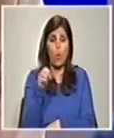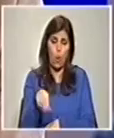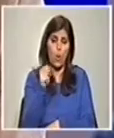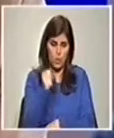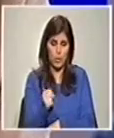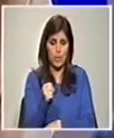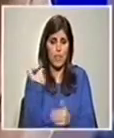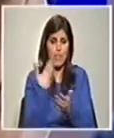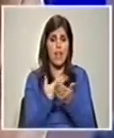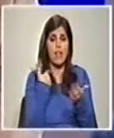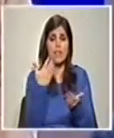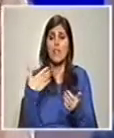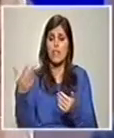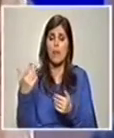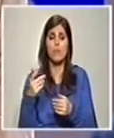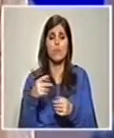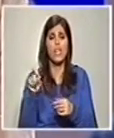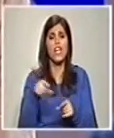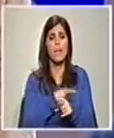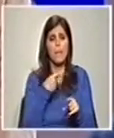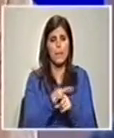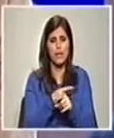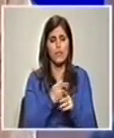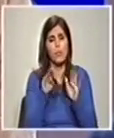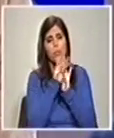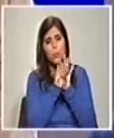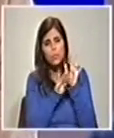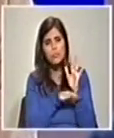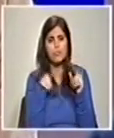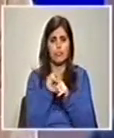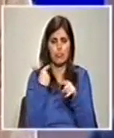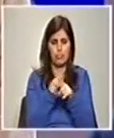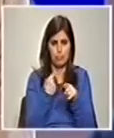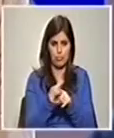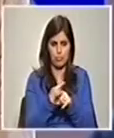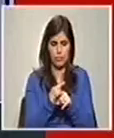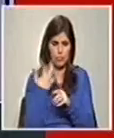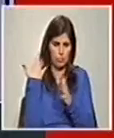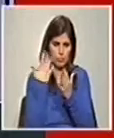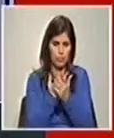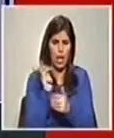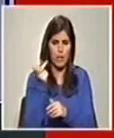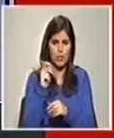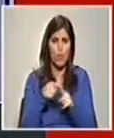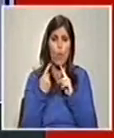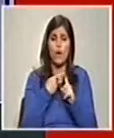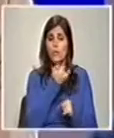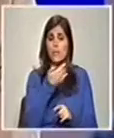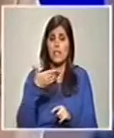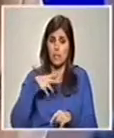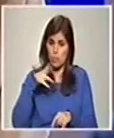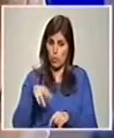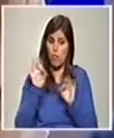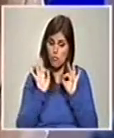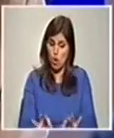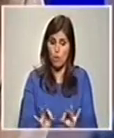de software, ou seja, tentamos capacitá-las. Tem um programa, não é? Temos um programa de mesmo. Já há alguns anos, penso eu, há quanto em Portugal tempo é que desde 2007. E,